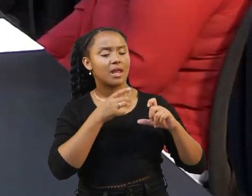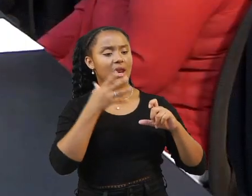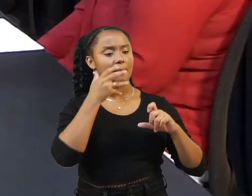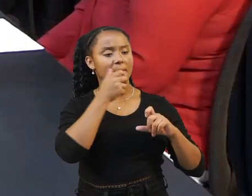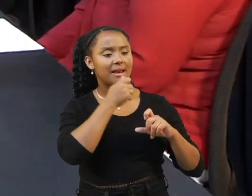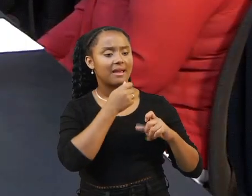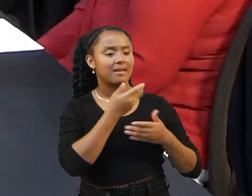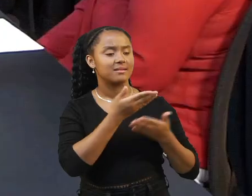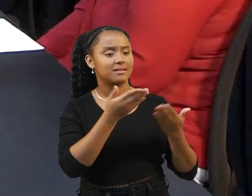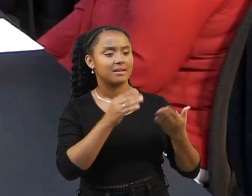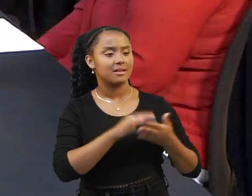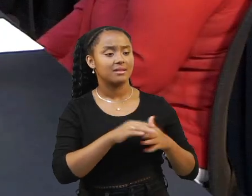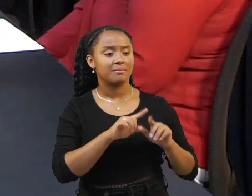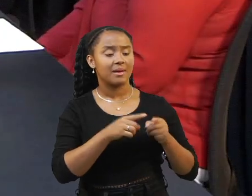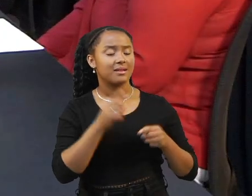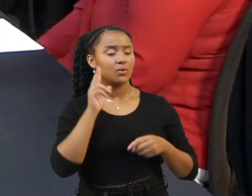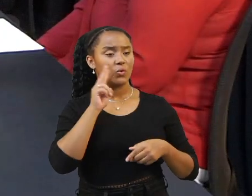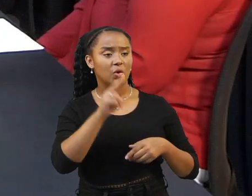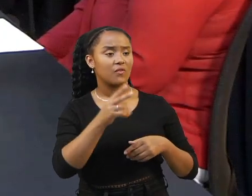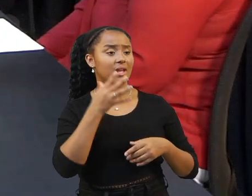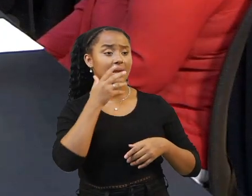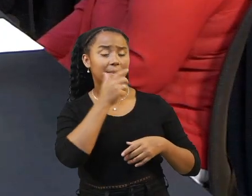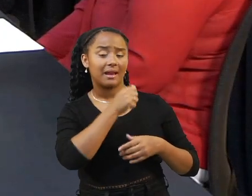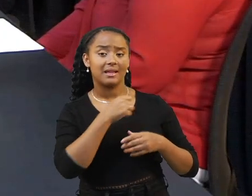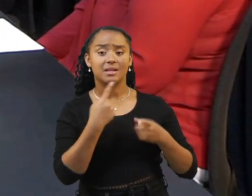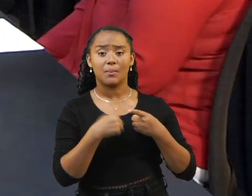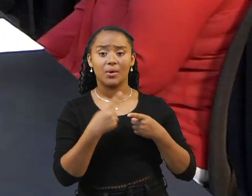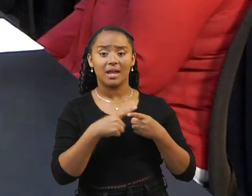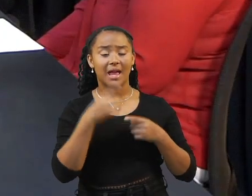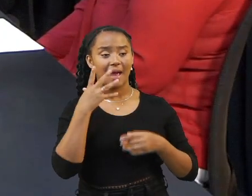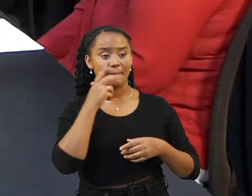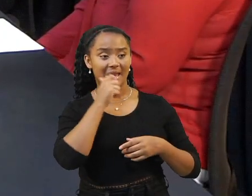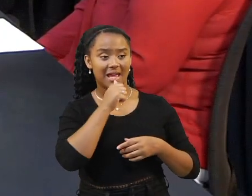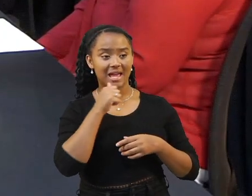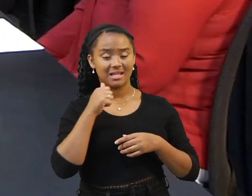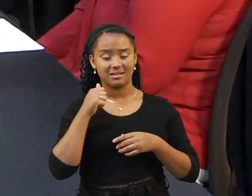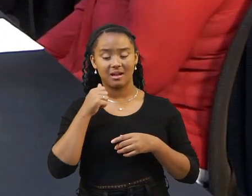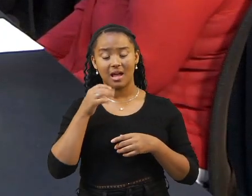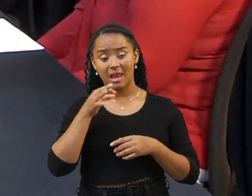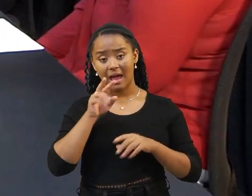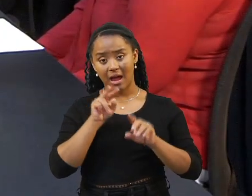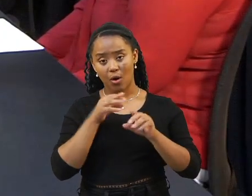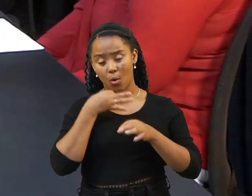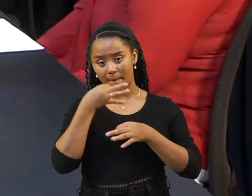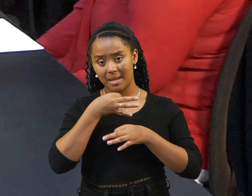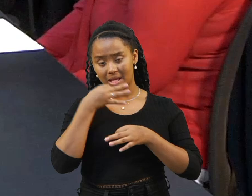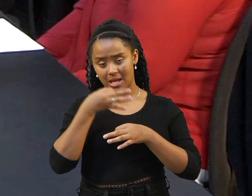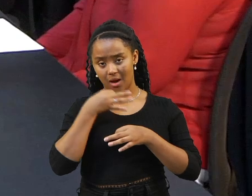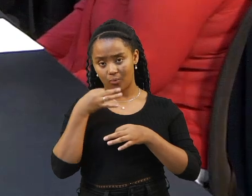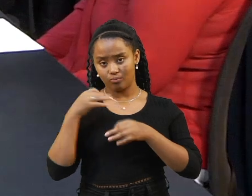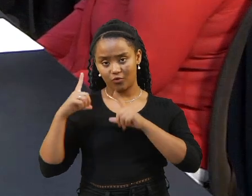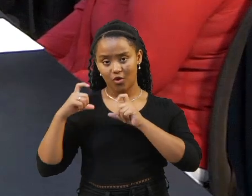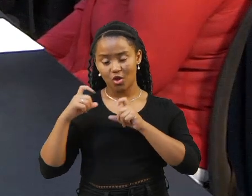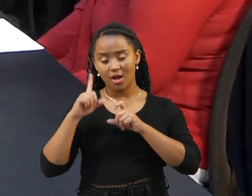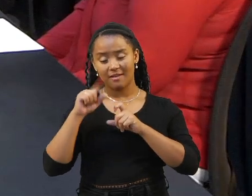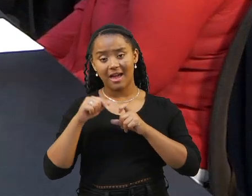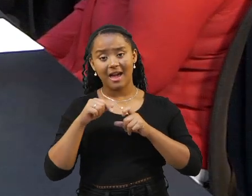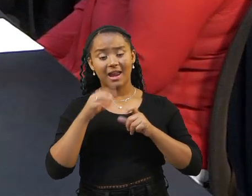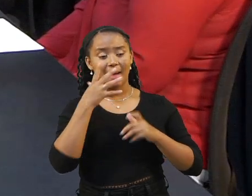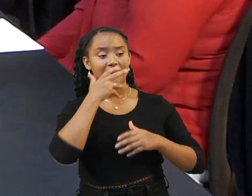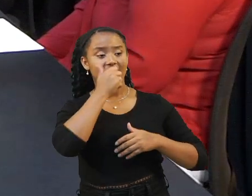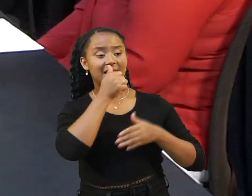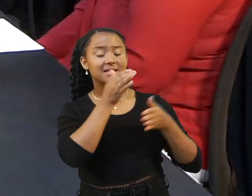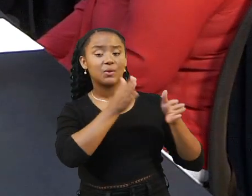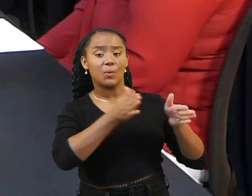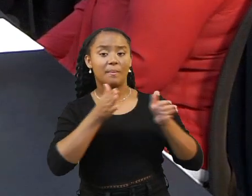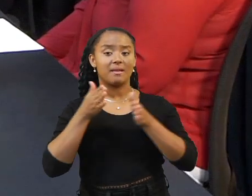que era para eu fotografar a beleza deles. Eu não estou vendo beleza. Porque a beleza que ele achava era a beleza